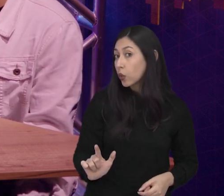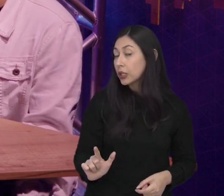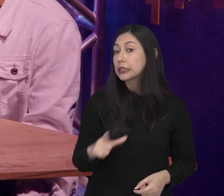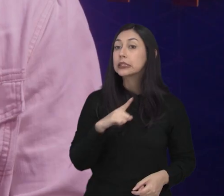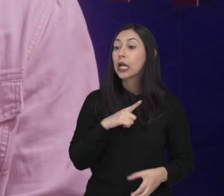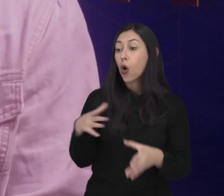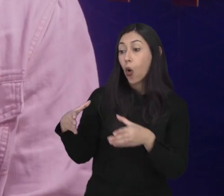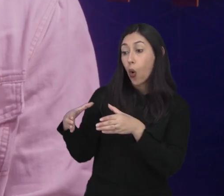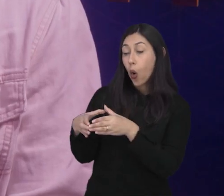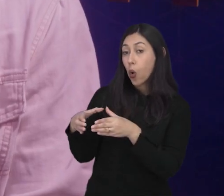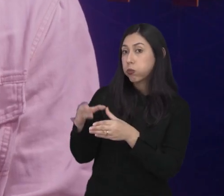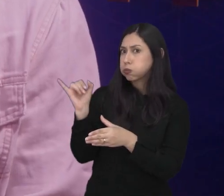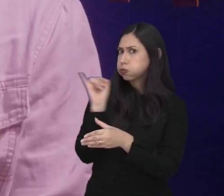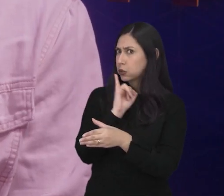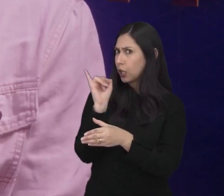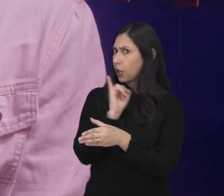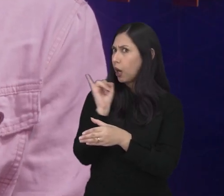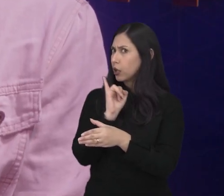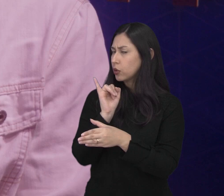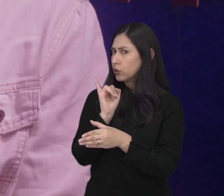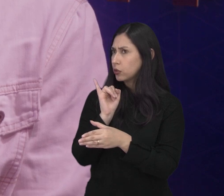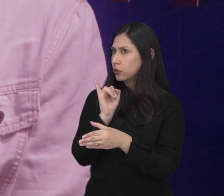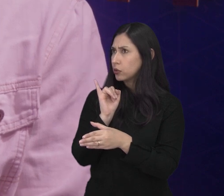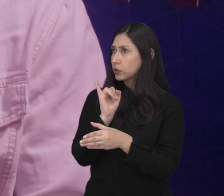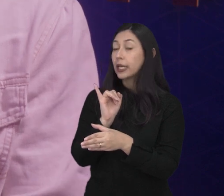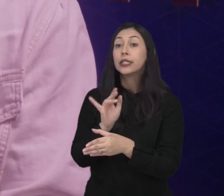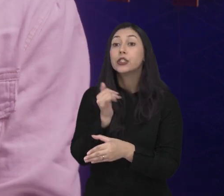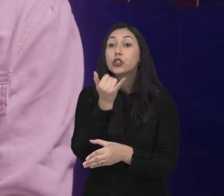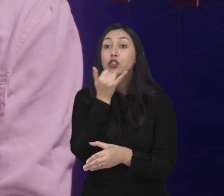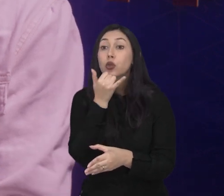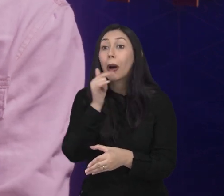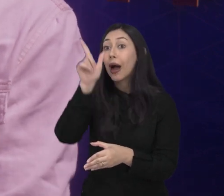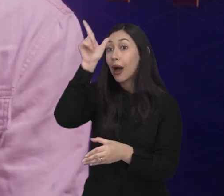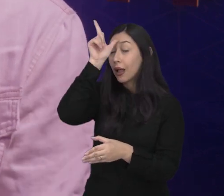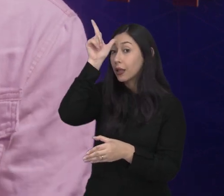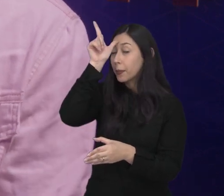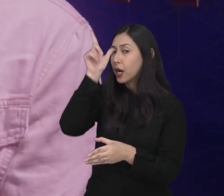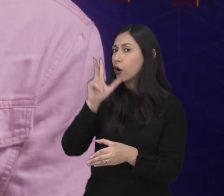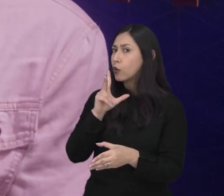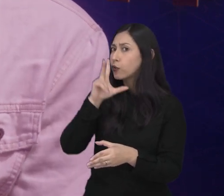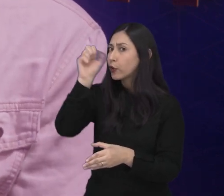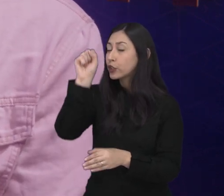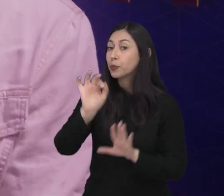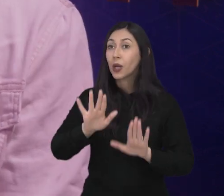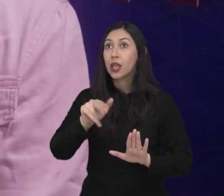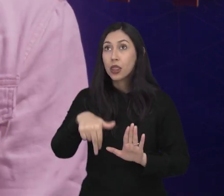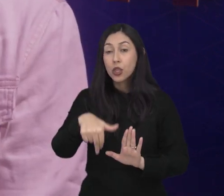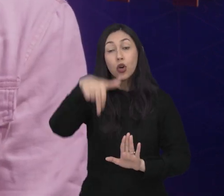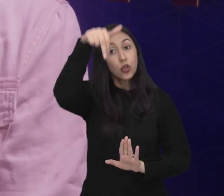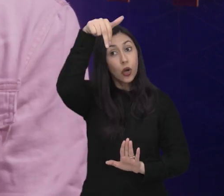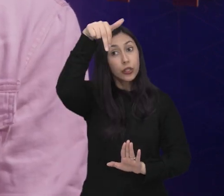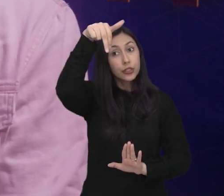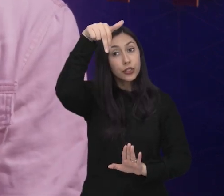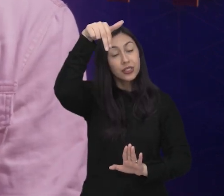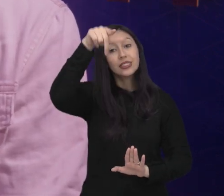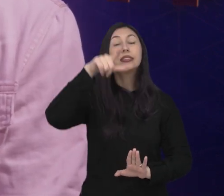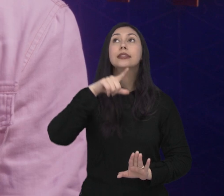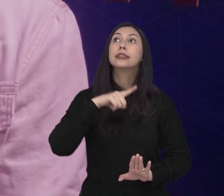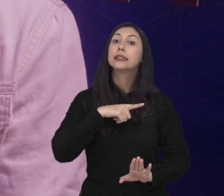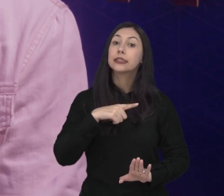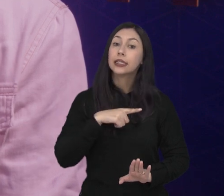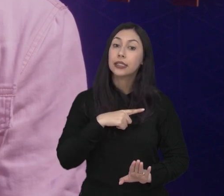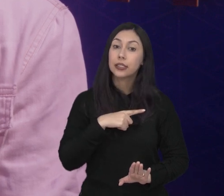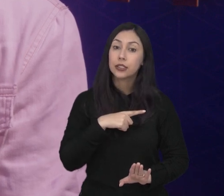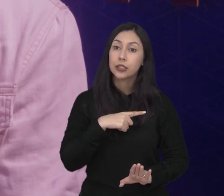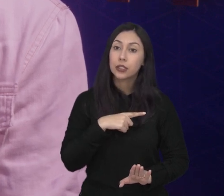para o sul, a gente tem uma colônia italiana mais forte. Italiana não, alemã mais forte. Alemã mais forte. Lá no norte a gente